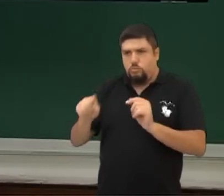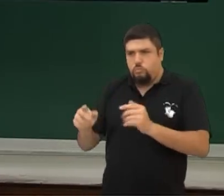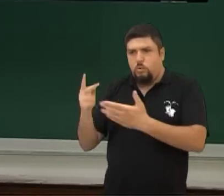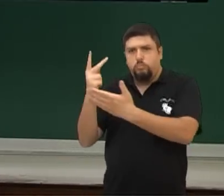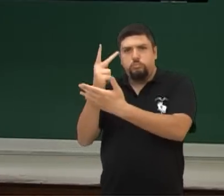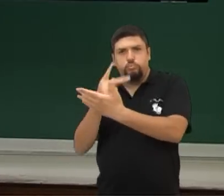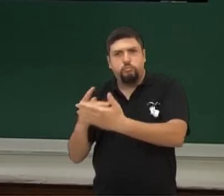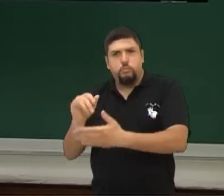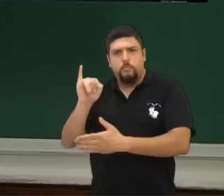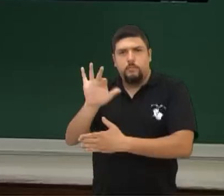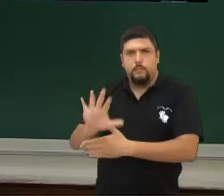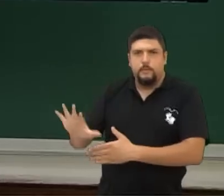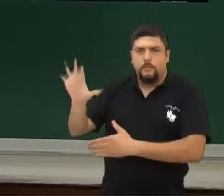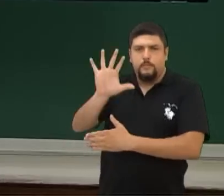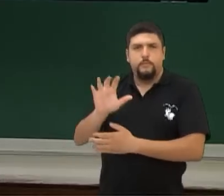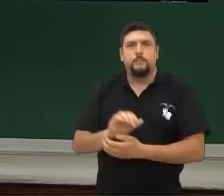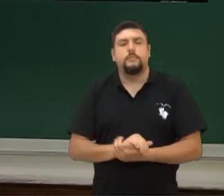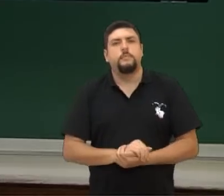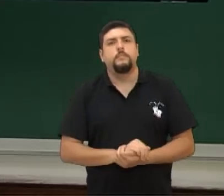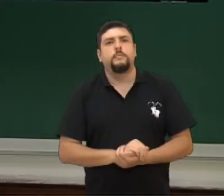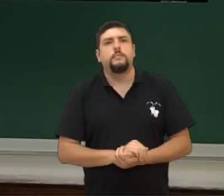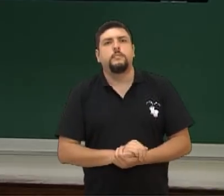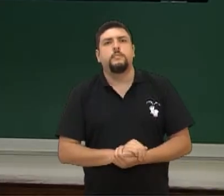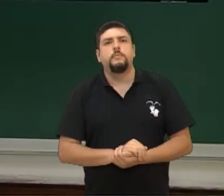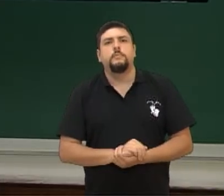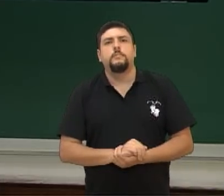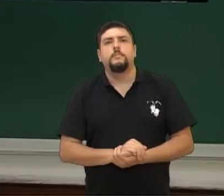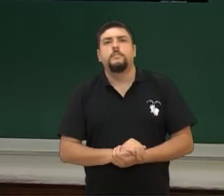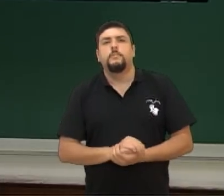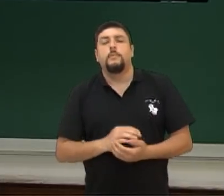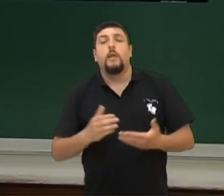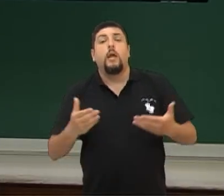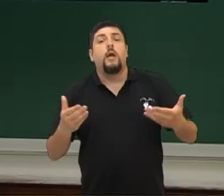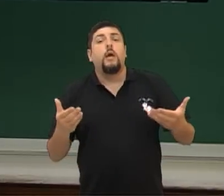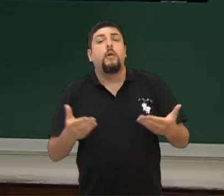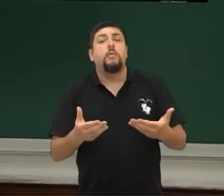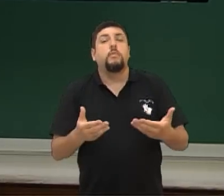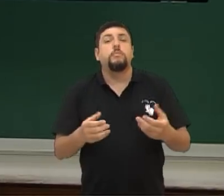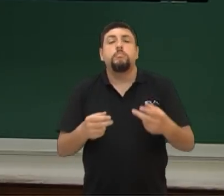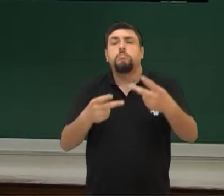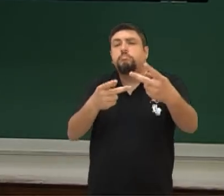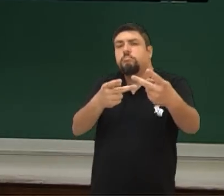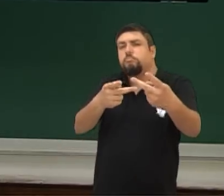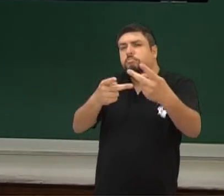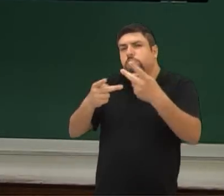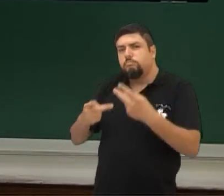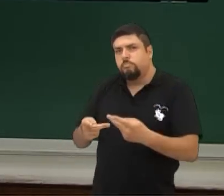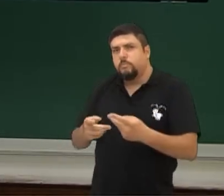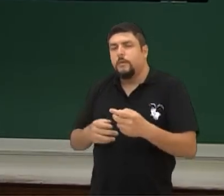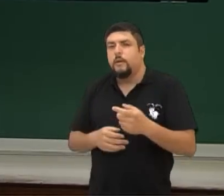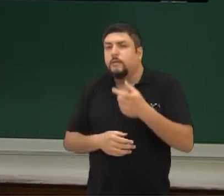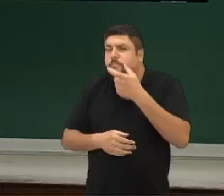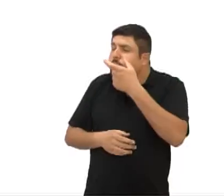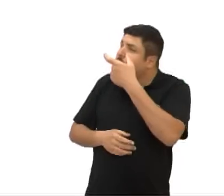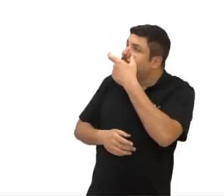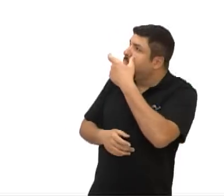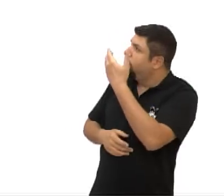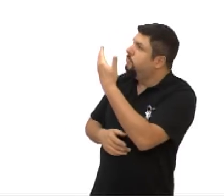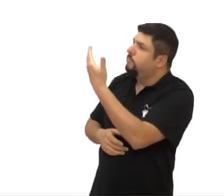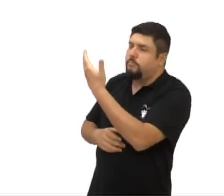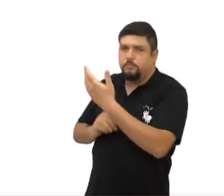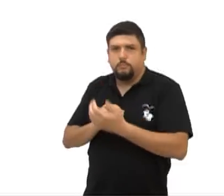beleza? Então, eu gostaria de convidá-lo a fazermos a leitura de um infográfico. Então, aqui nós temos uma